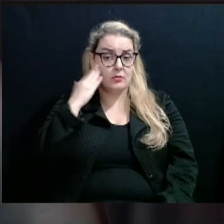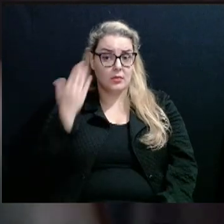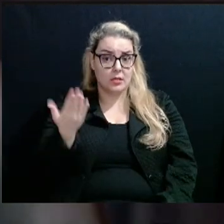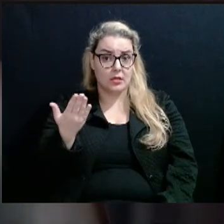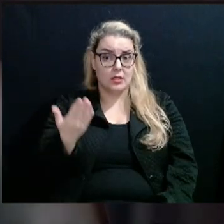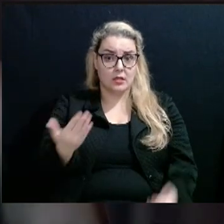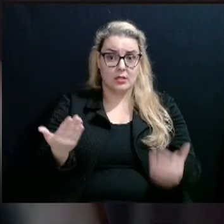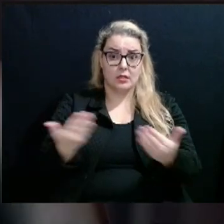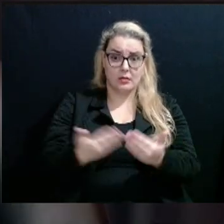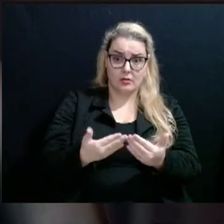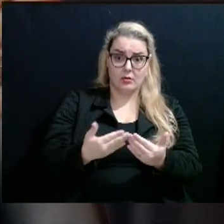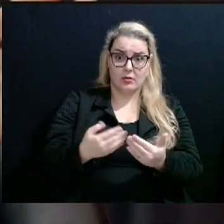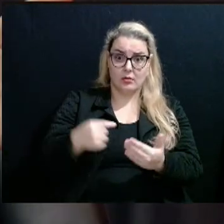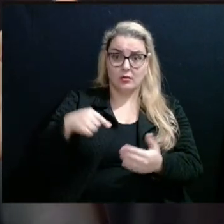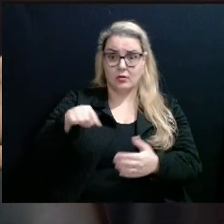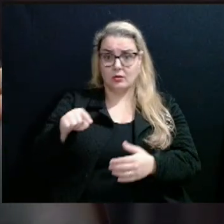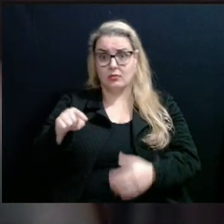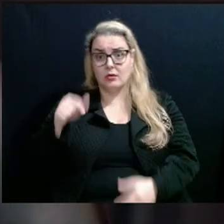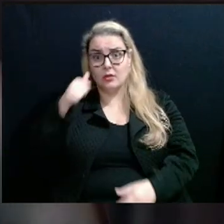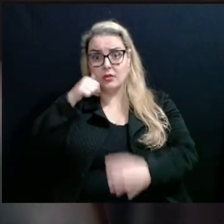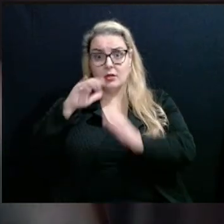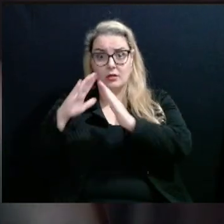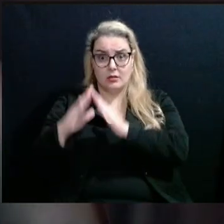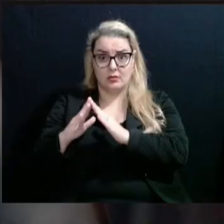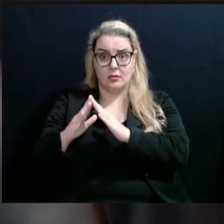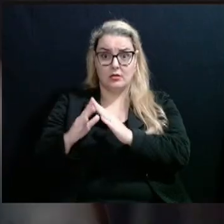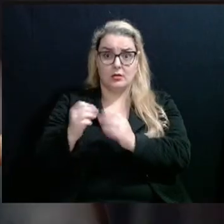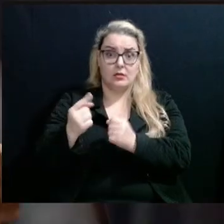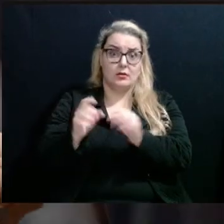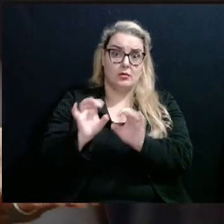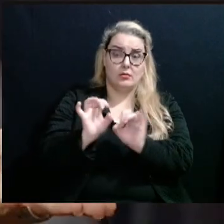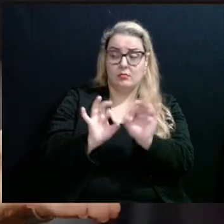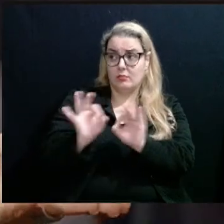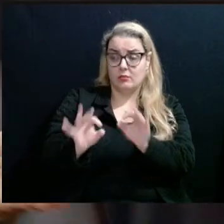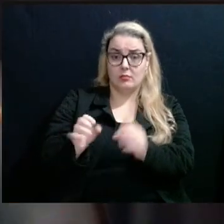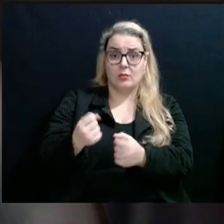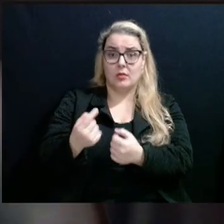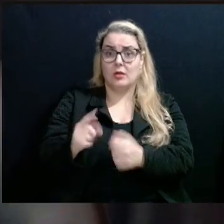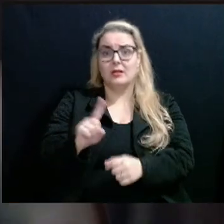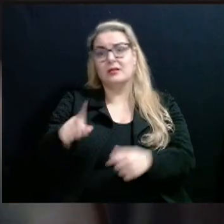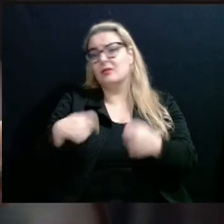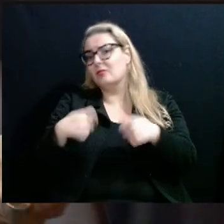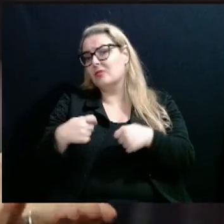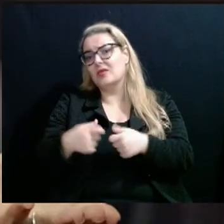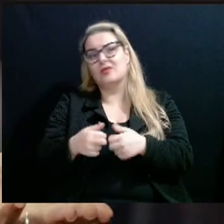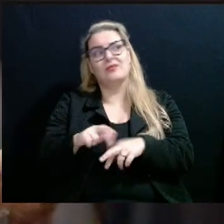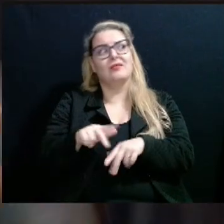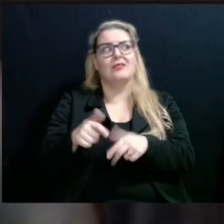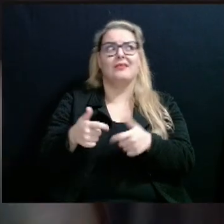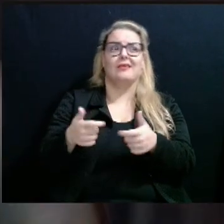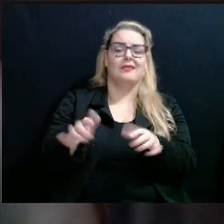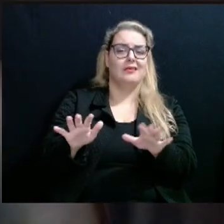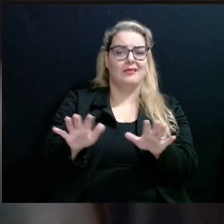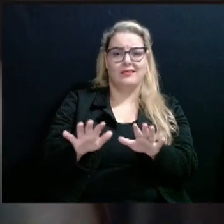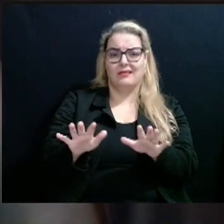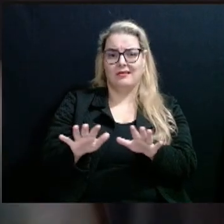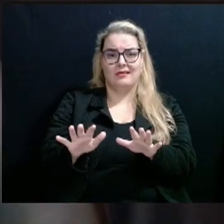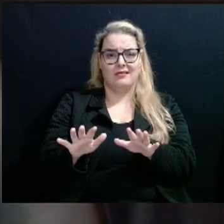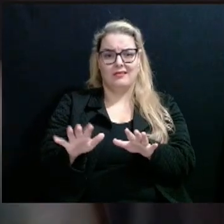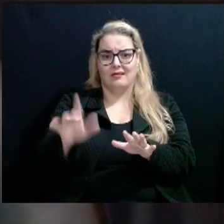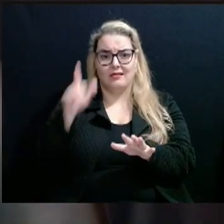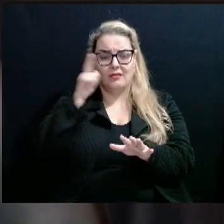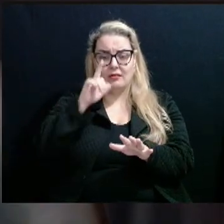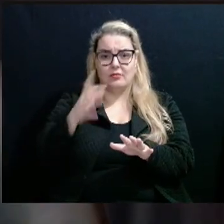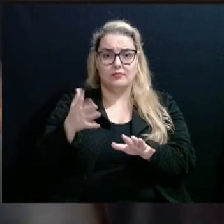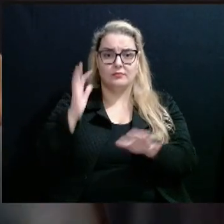da minha irmã, ela já deixa alguma coisa preparada. Não precisa de muita coisa para você conseguir. Você vai num